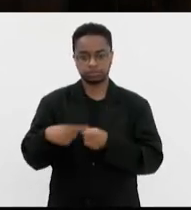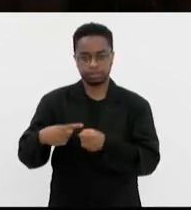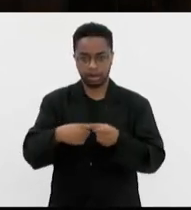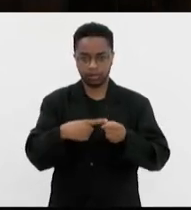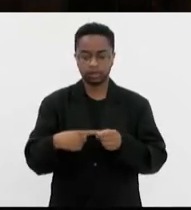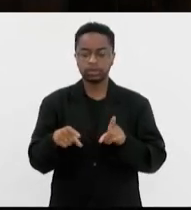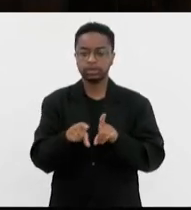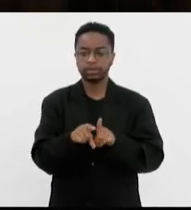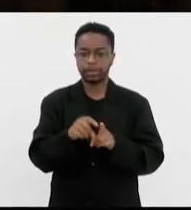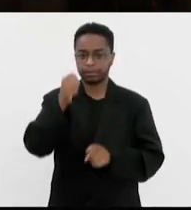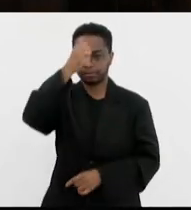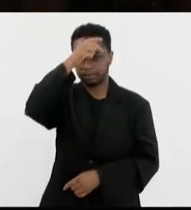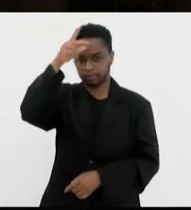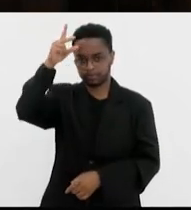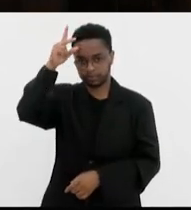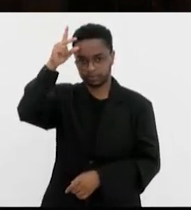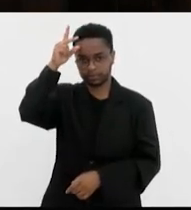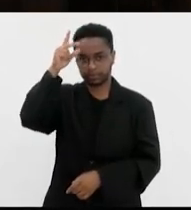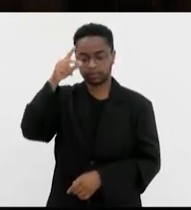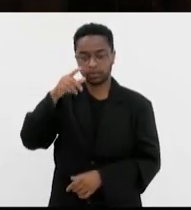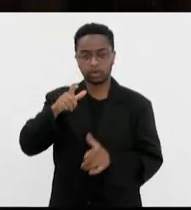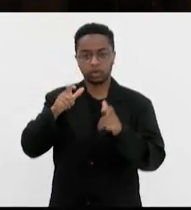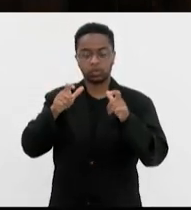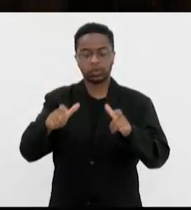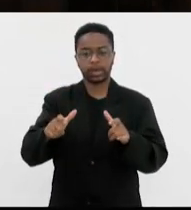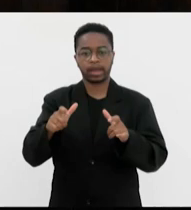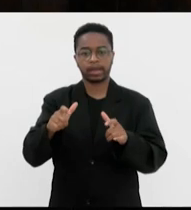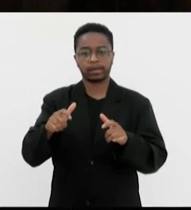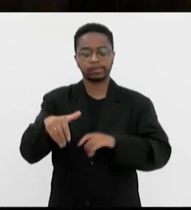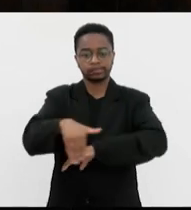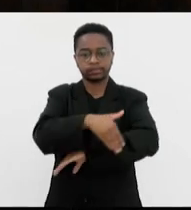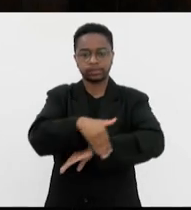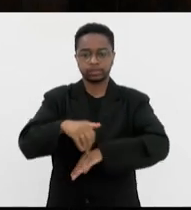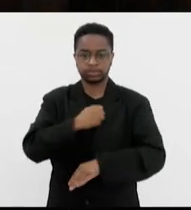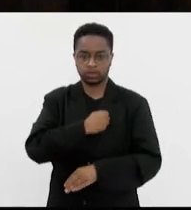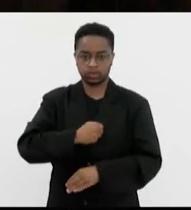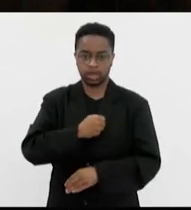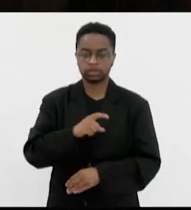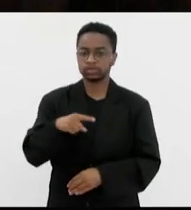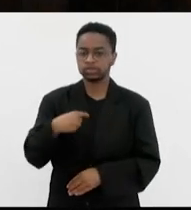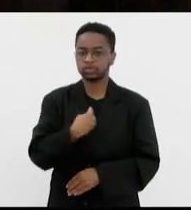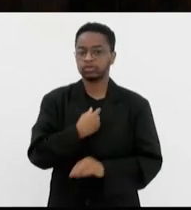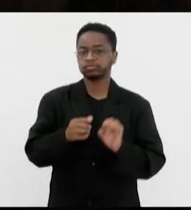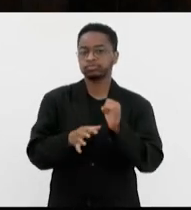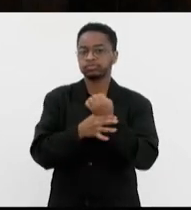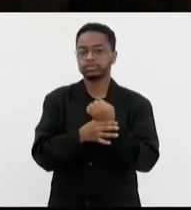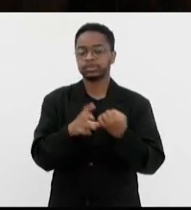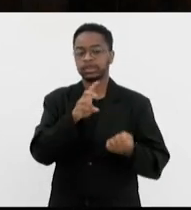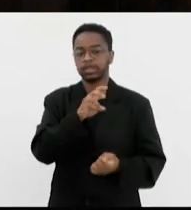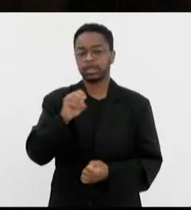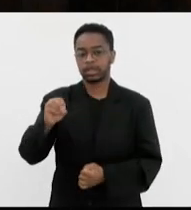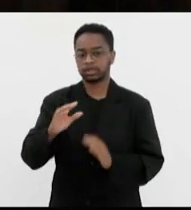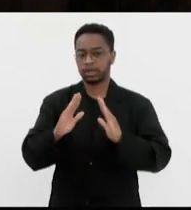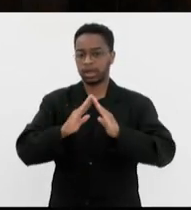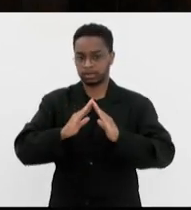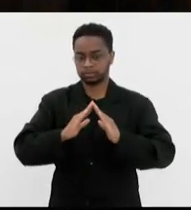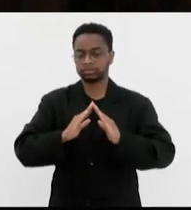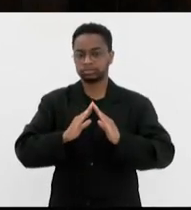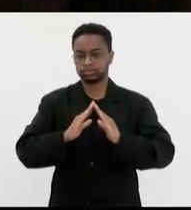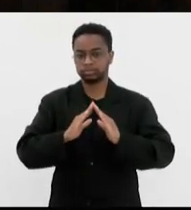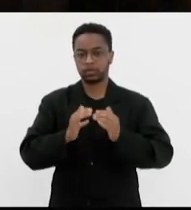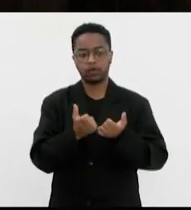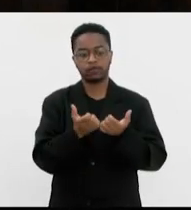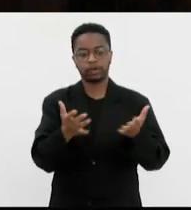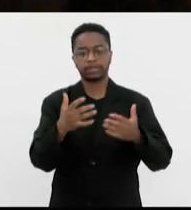e a prefeitura na Estrada da Saudade. Isso tudo garantindo cerca de 500 unidades habitacionais para a